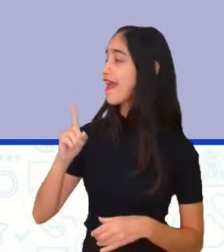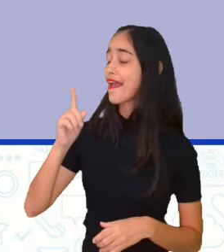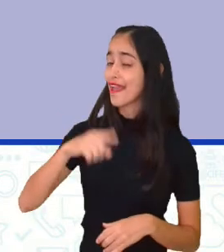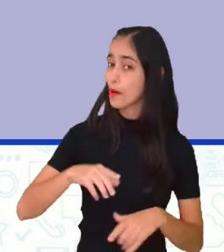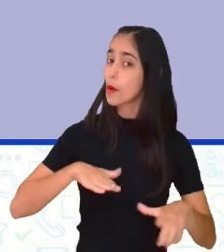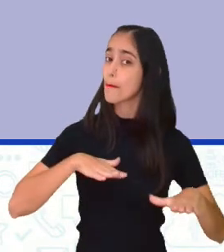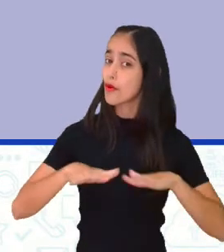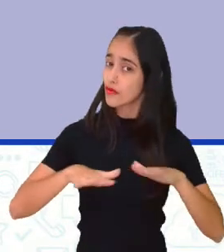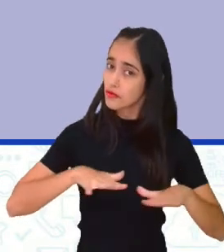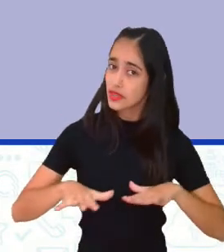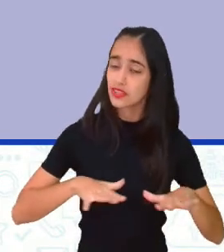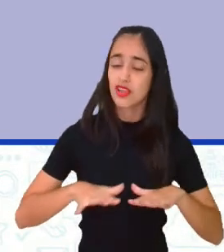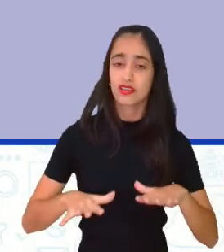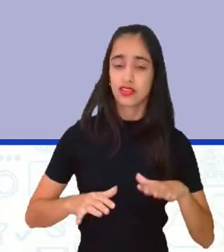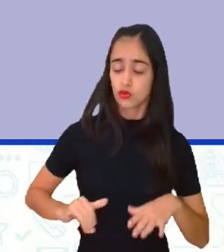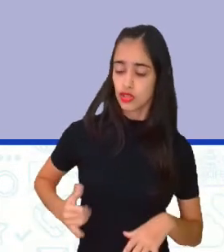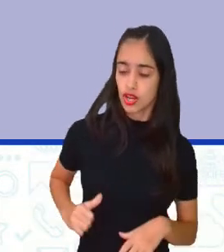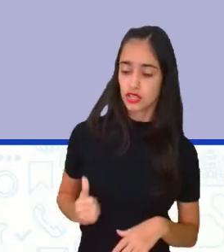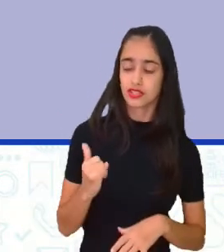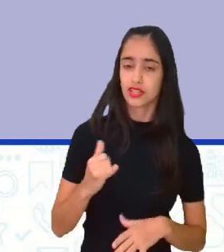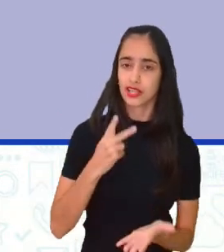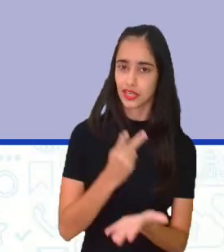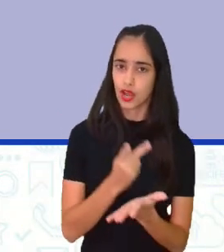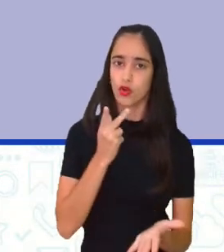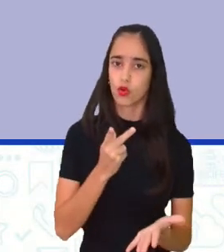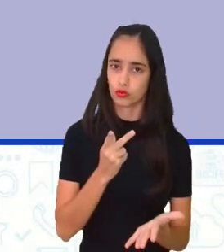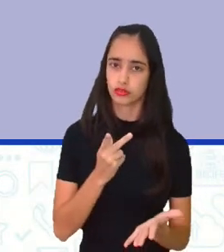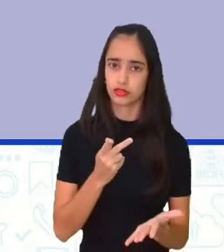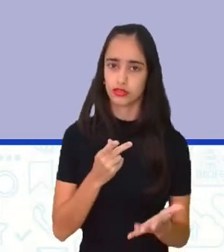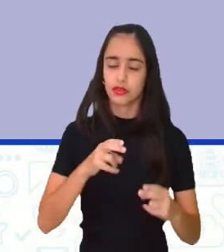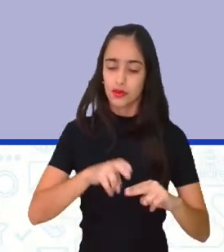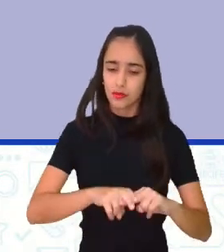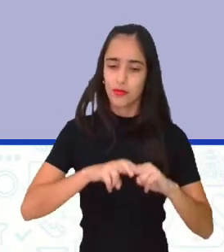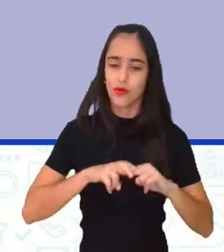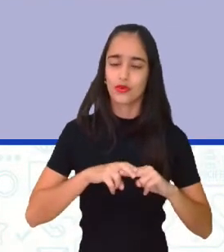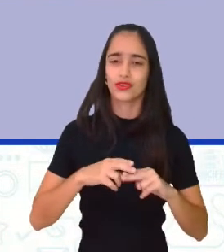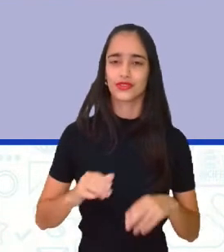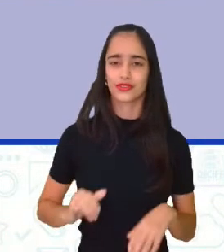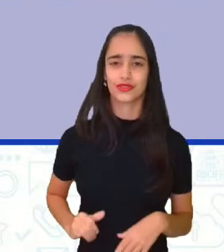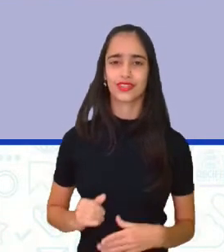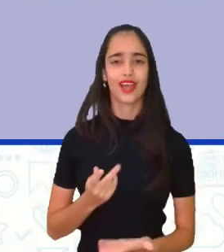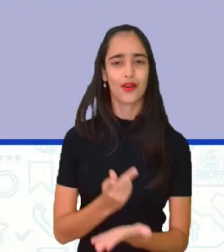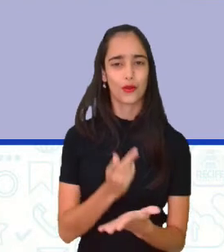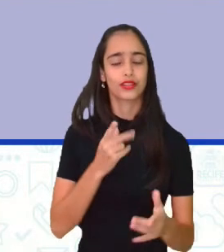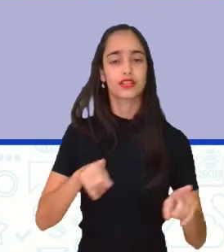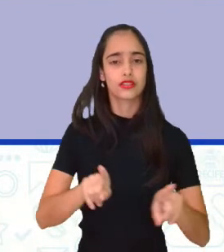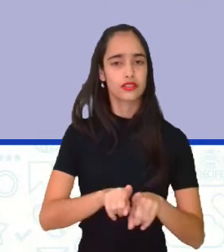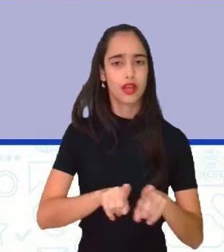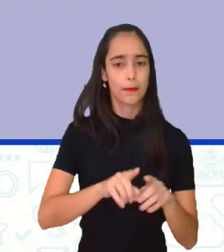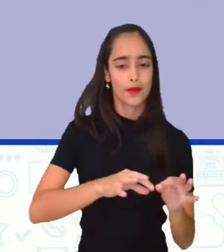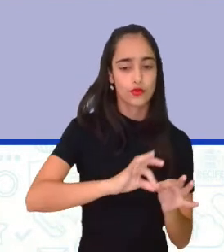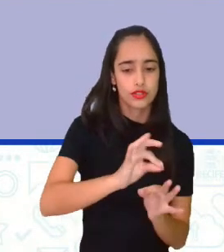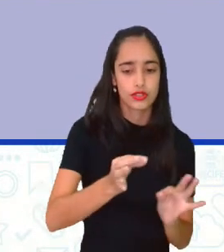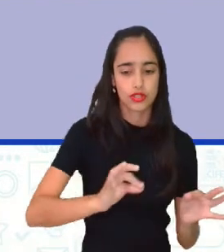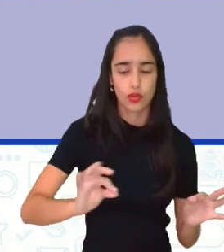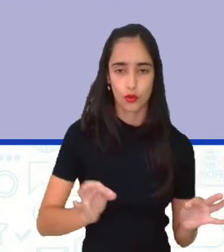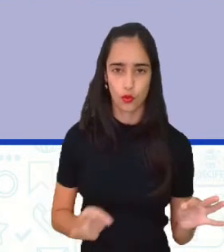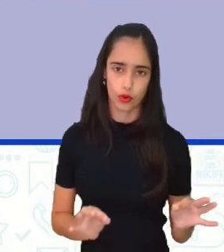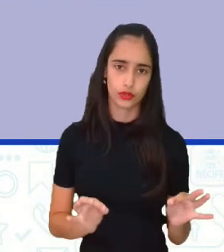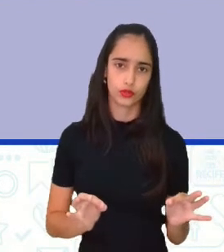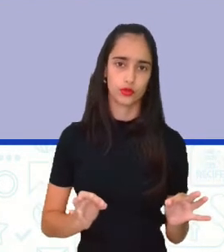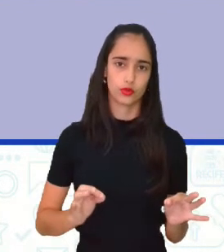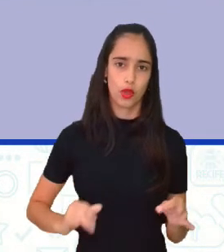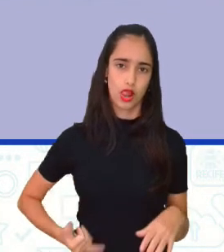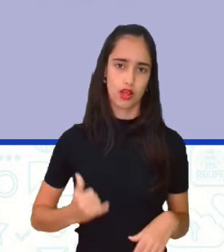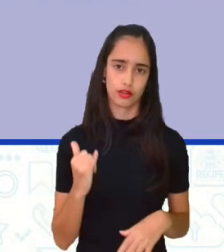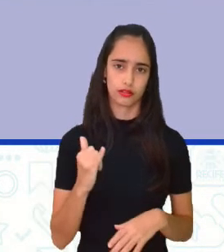vão acontecer e, por isso, acontece o circuito elétrico, não é? Tem que haver a passagem da